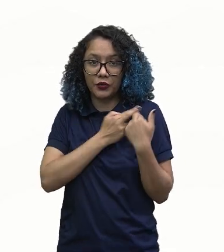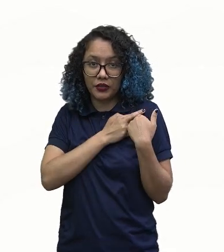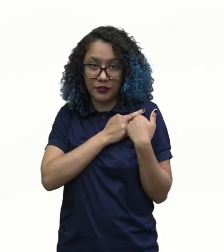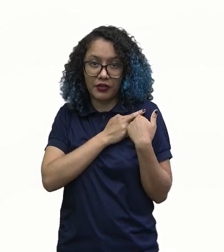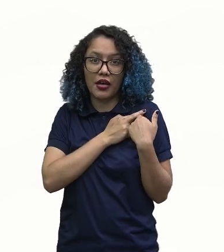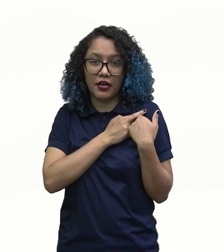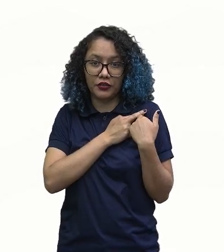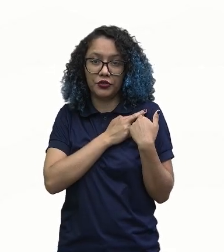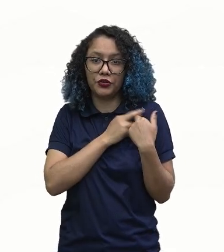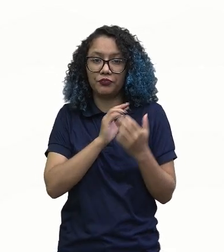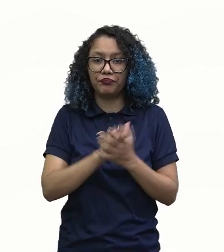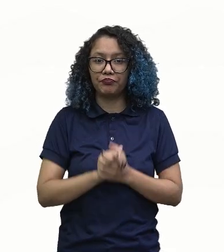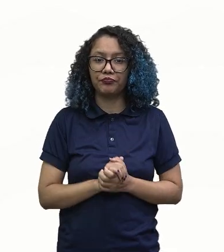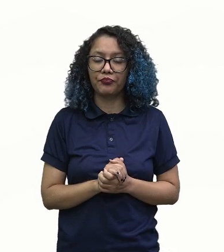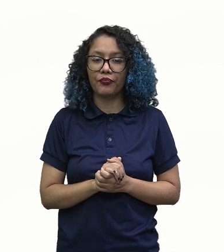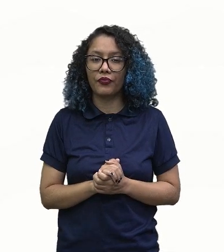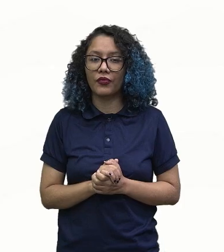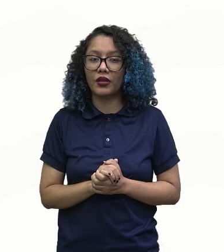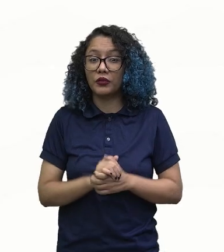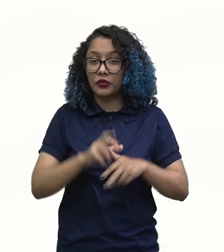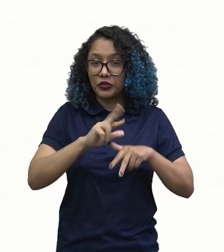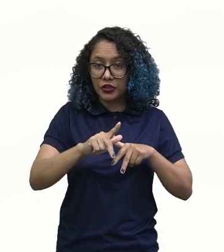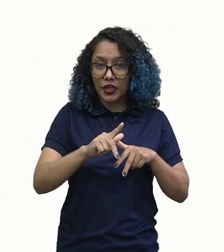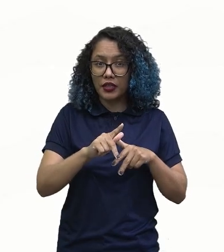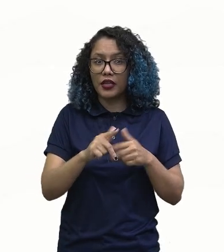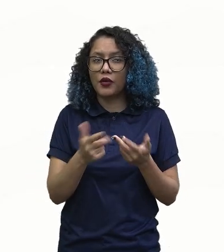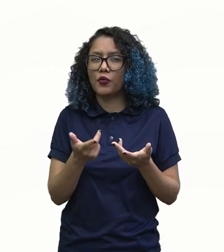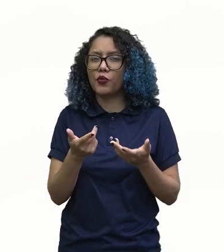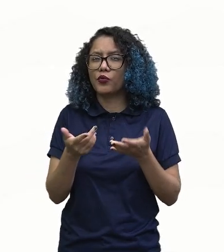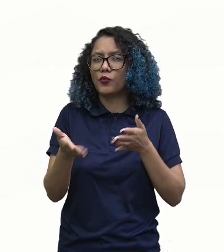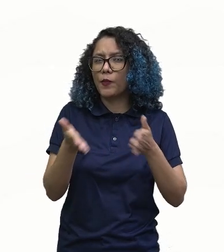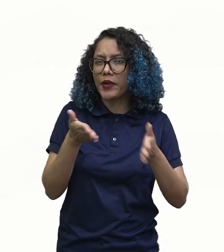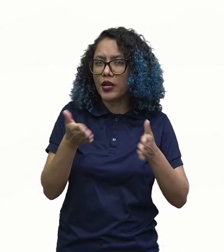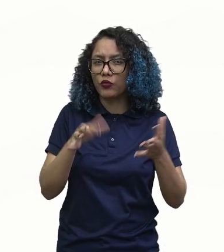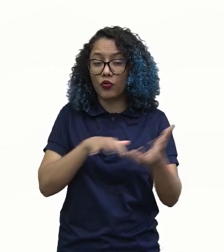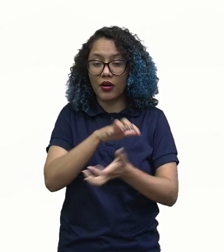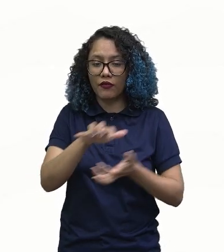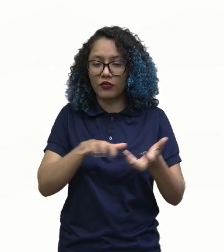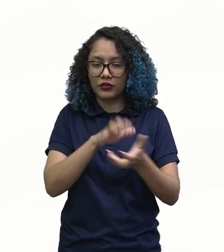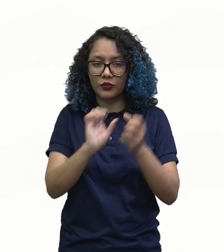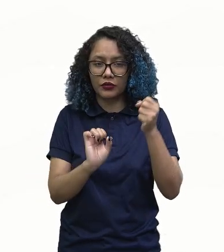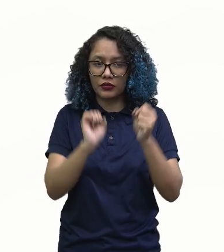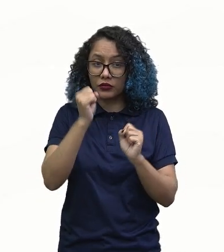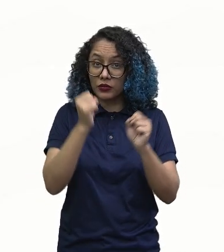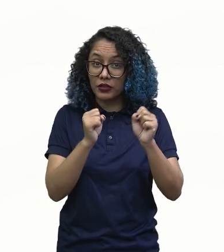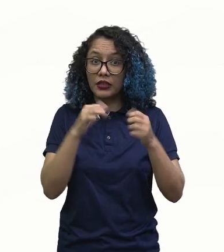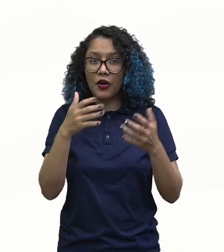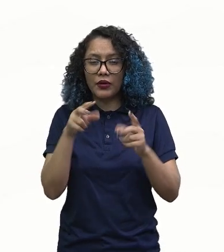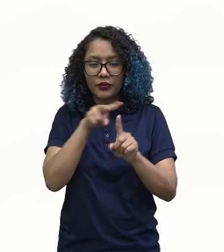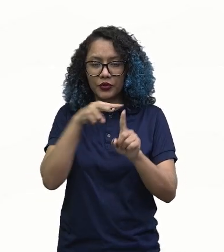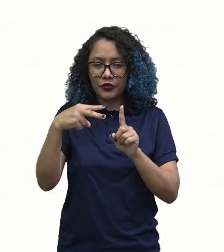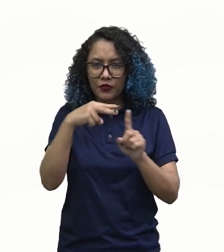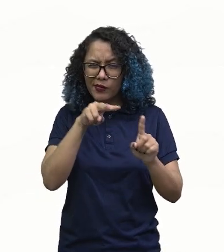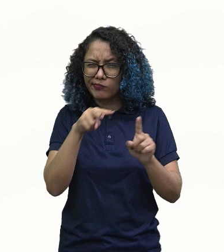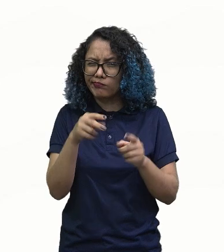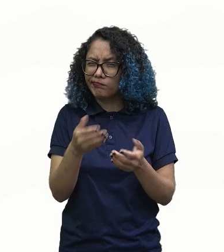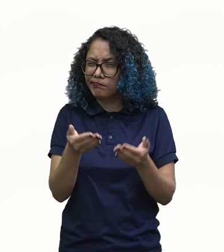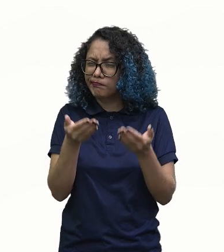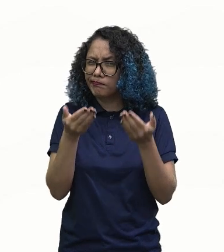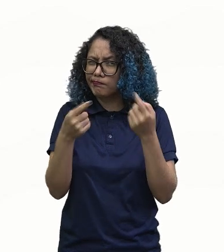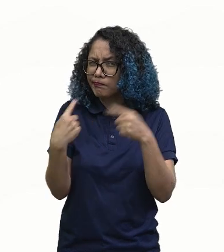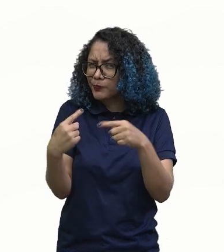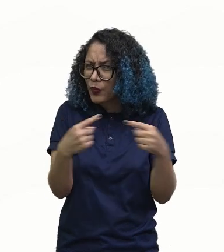gênero a partir ali da Revolução Industrial, né? Que essa visão, ela começou a ser